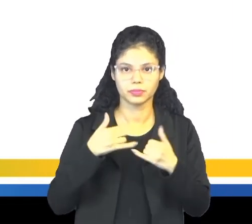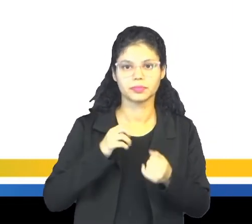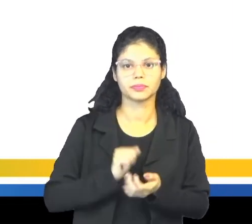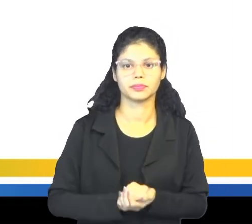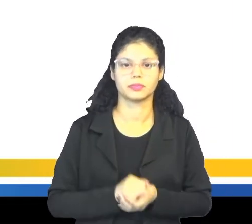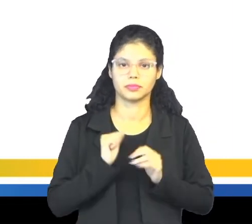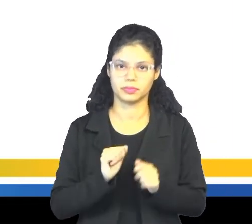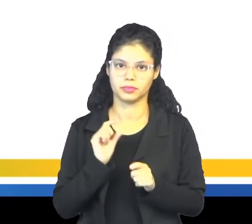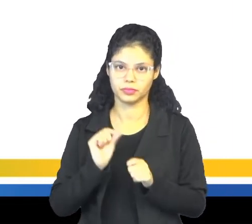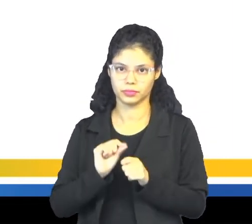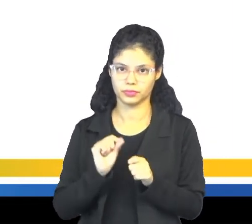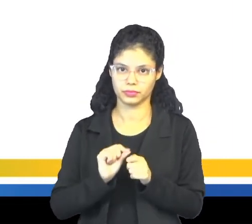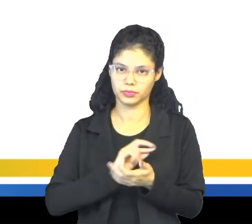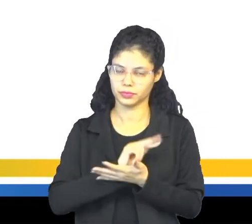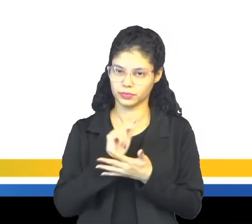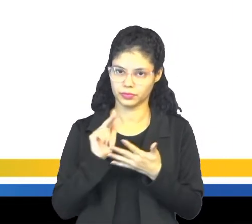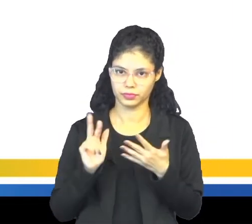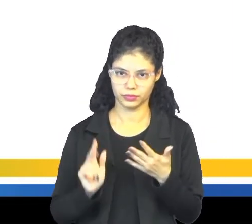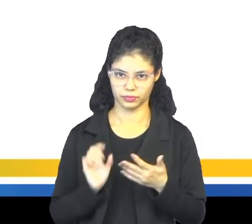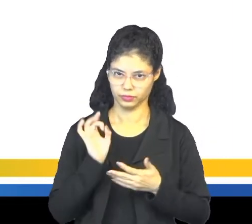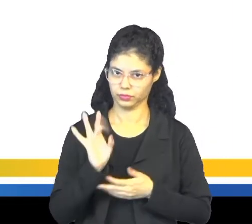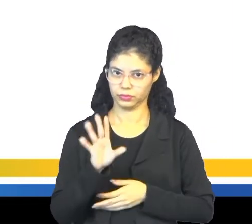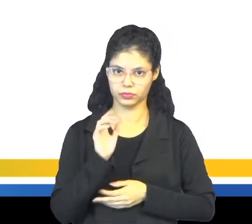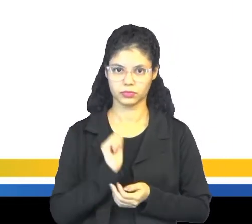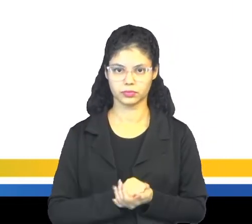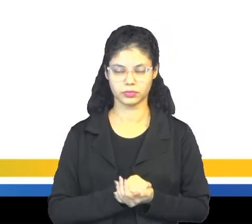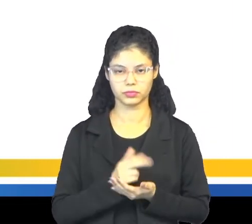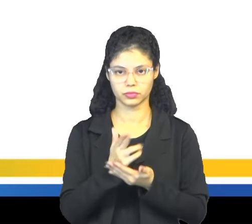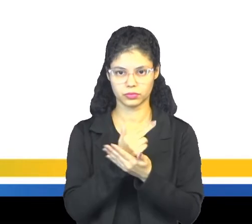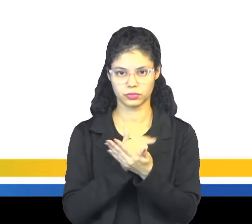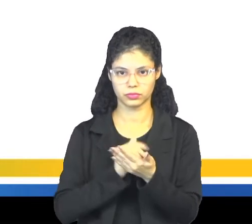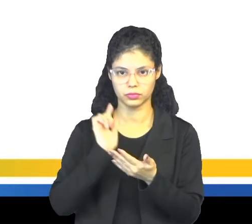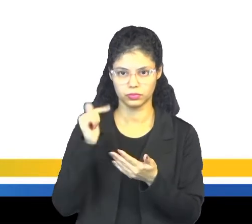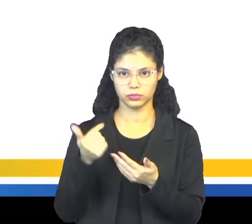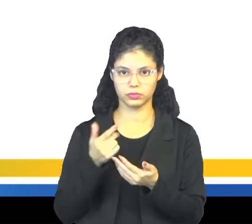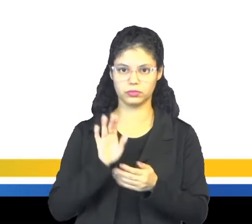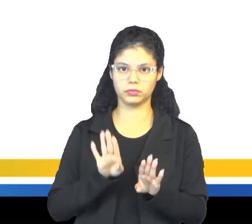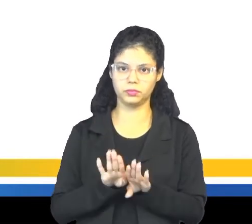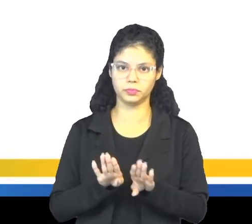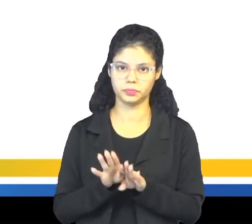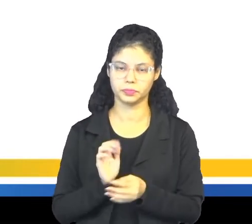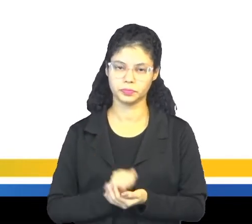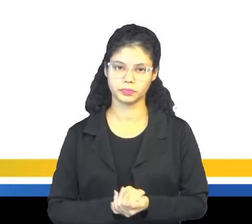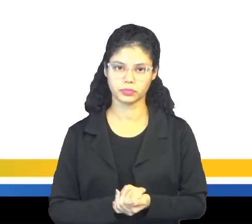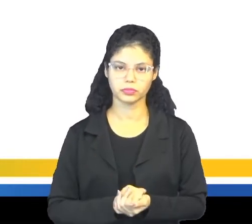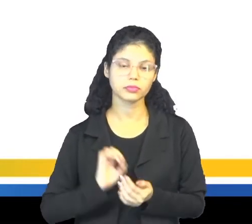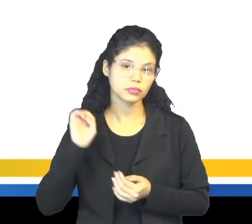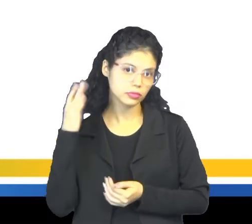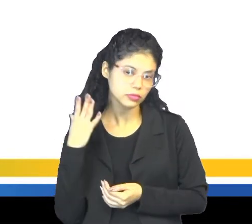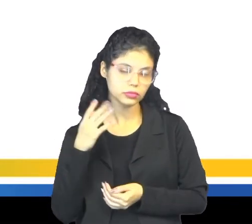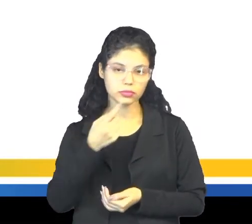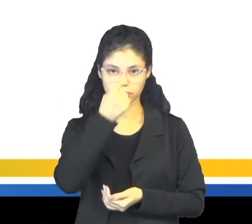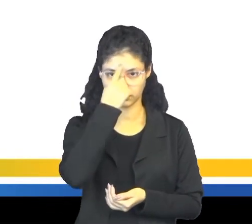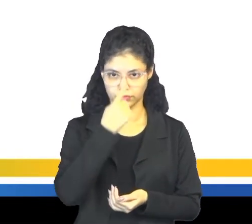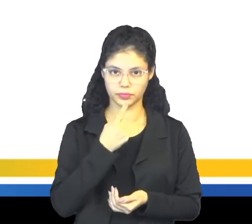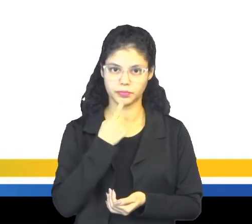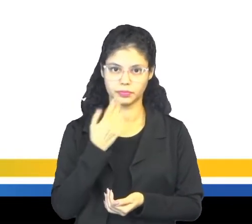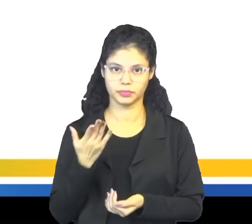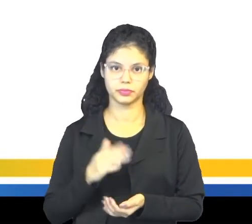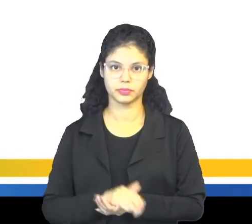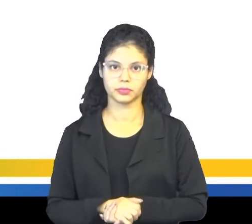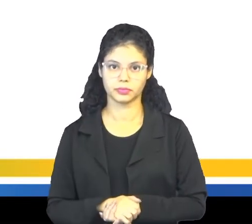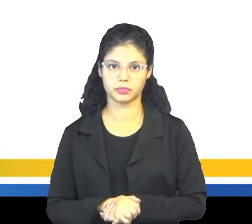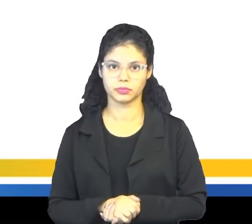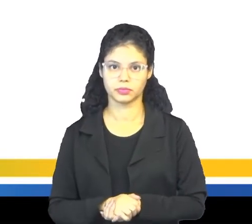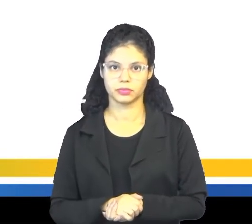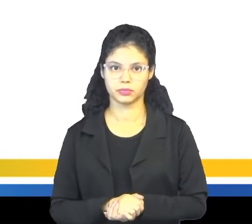E ele pode ser feito com vários, tá? Não só com esses desenhos, mas com outros desenhos também que causam essa ilusão, tá bom,